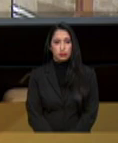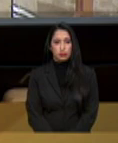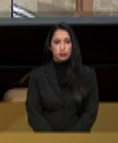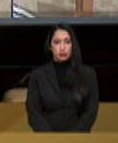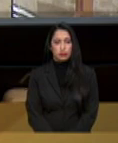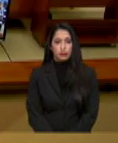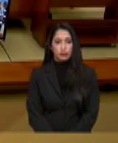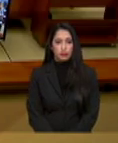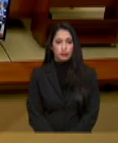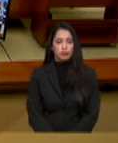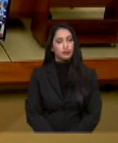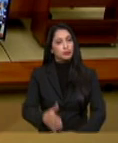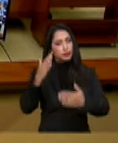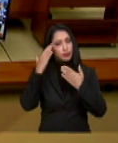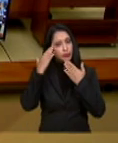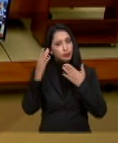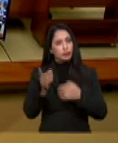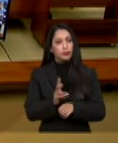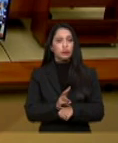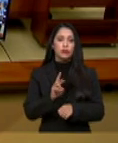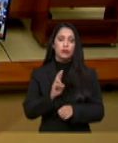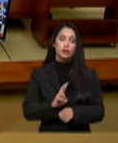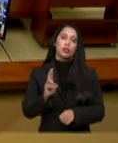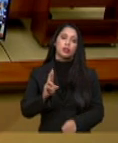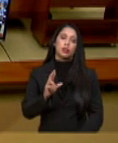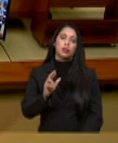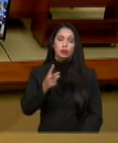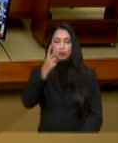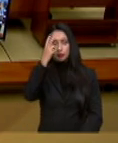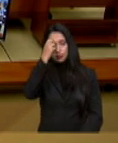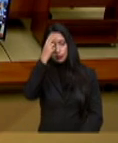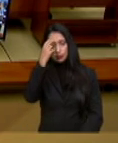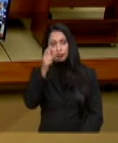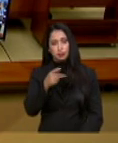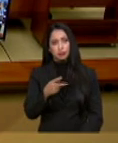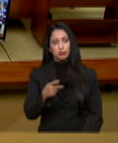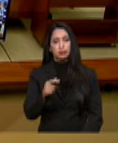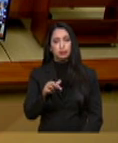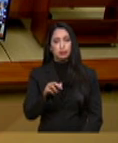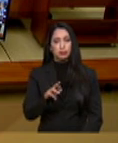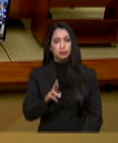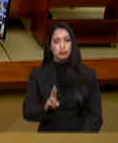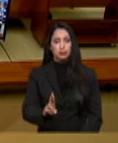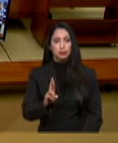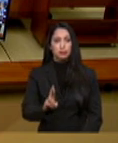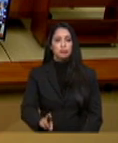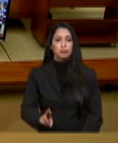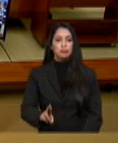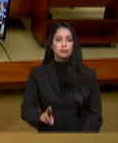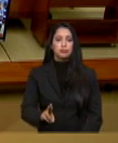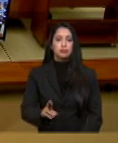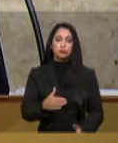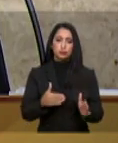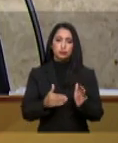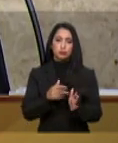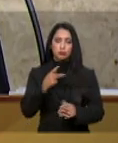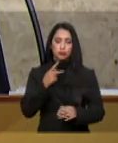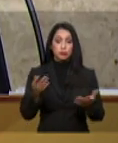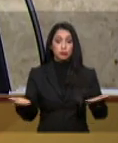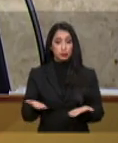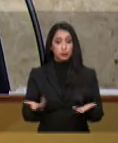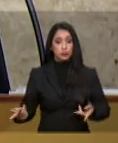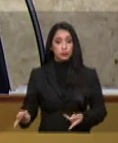Muito obrigado, doutor Antônio Augusto Brandão de Aras, Procurador-Geral da República, pela sua fala. E agora eu